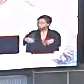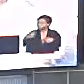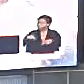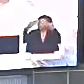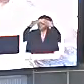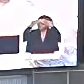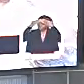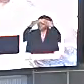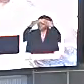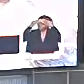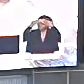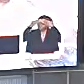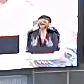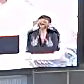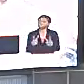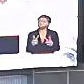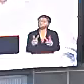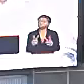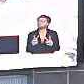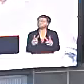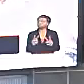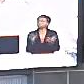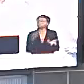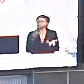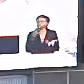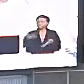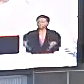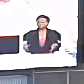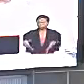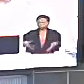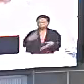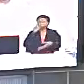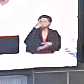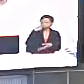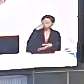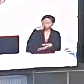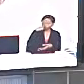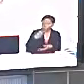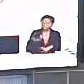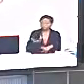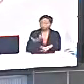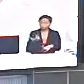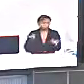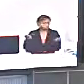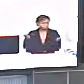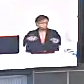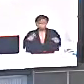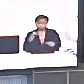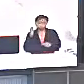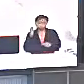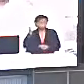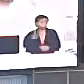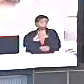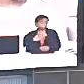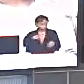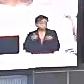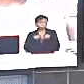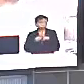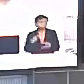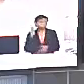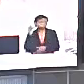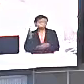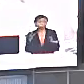vem cá essa cama que eles estão andando aqui os alejados e os cegos poderá poderá ser para mim amanhã tem põ na cabeça mesmo o e nós